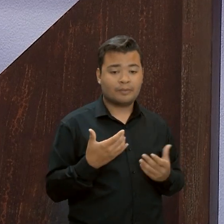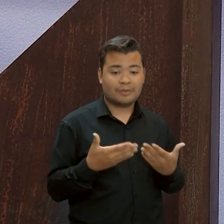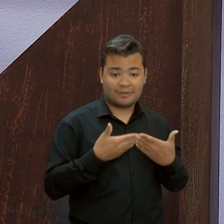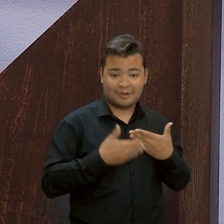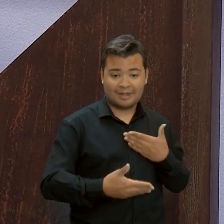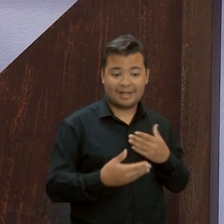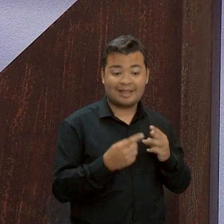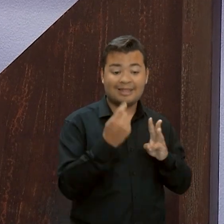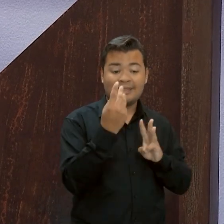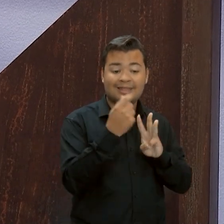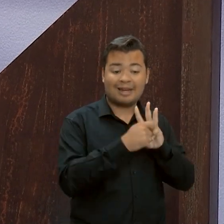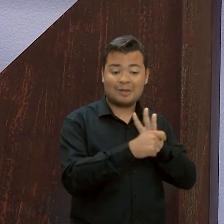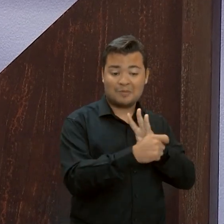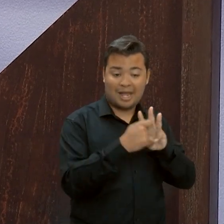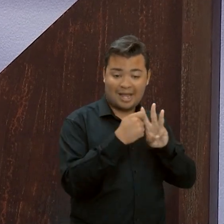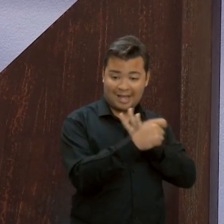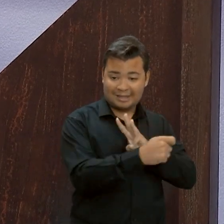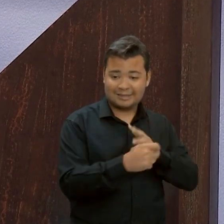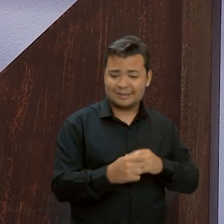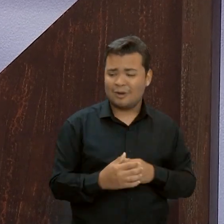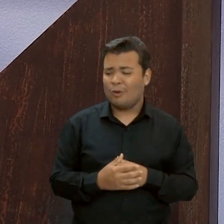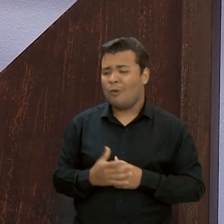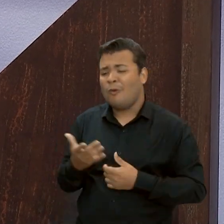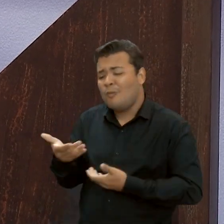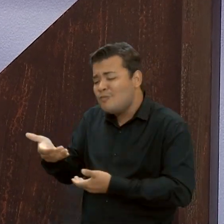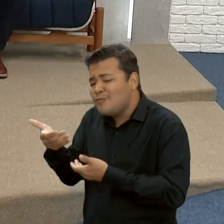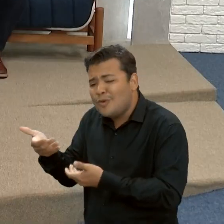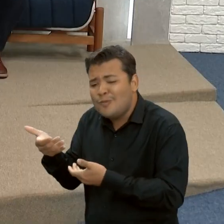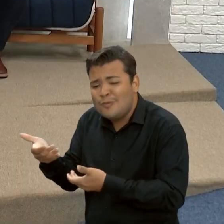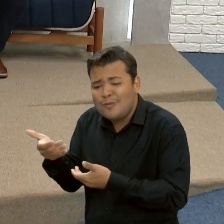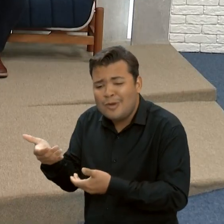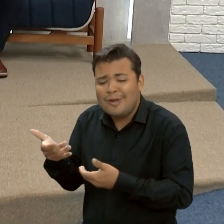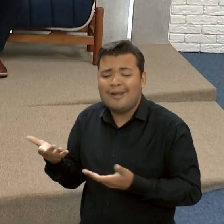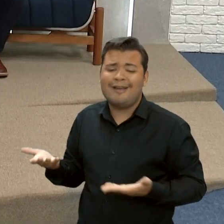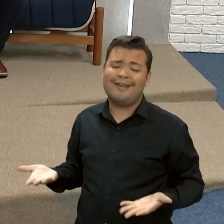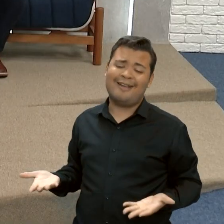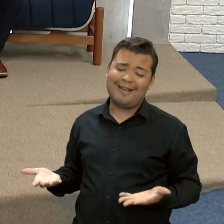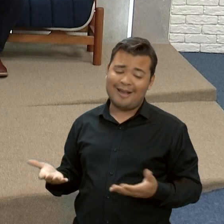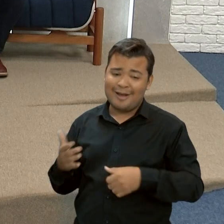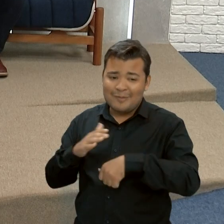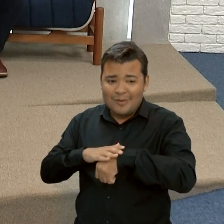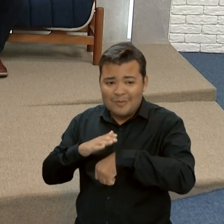agora. 3 meses, novinho então. Novinho. Aquela fase de adaptação então da